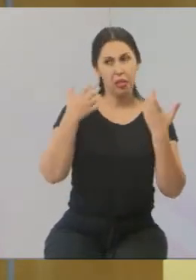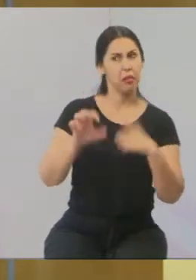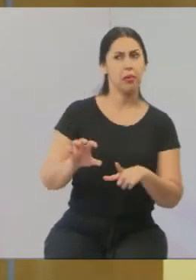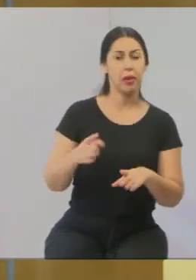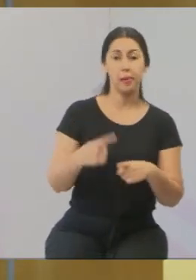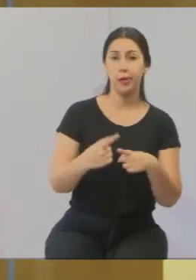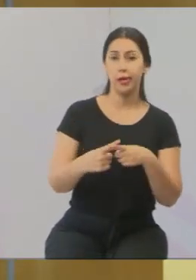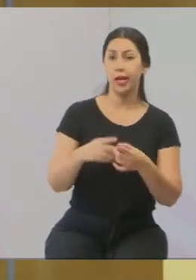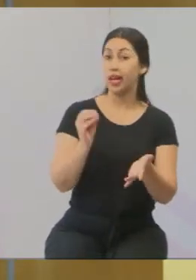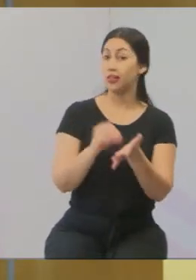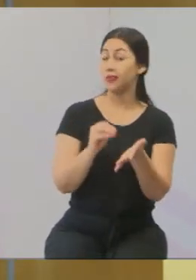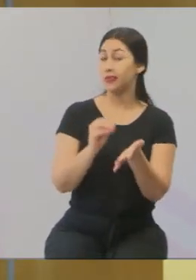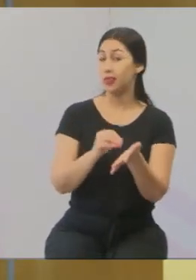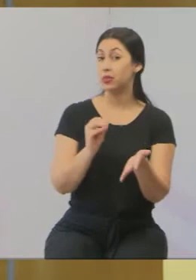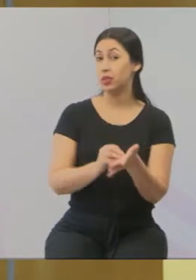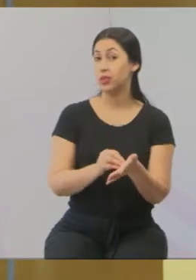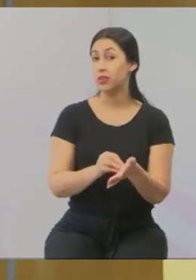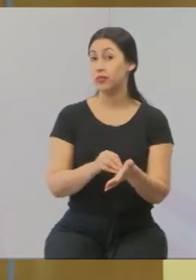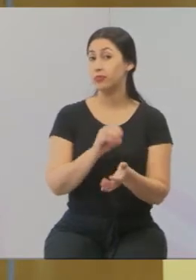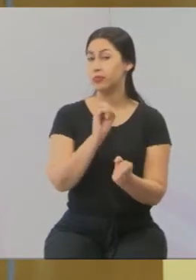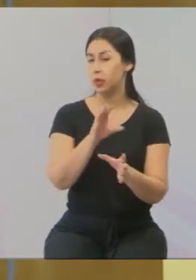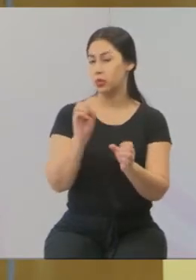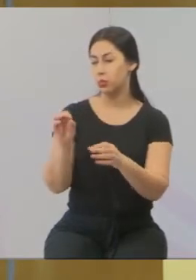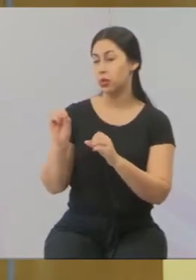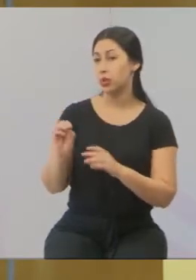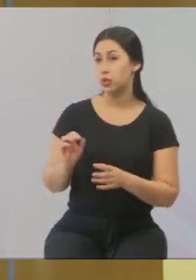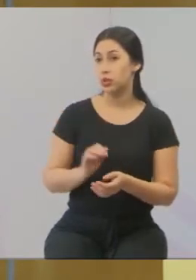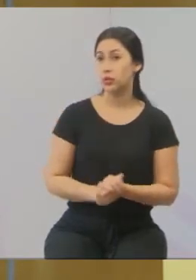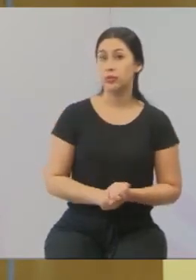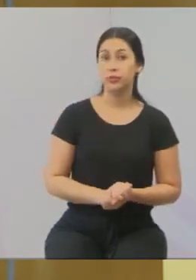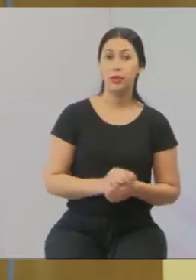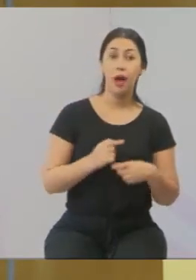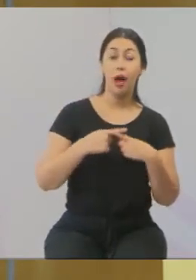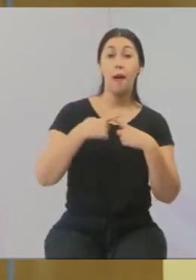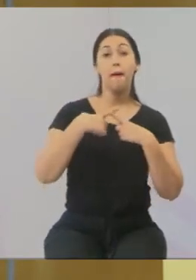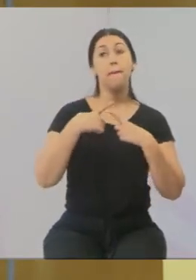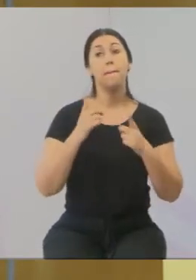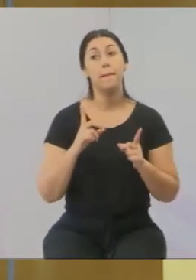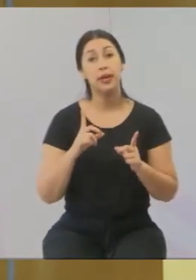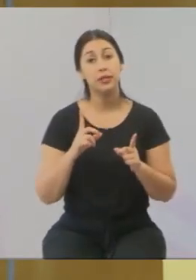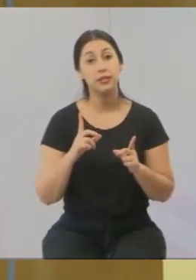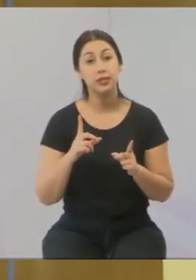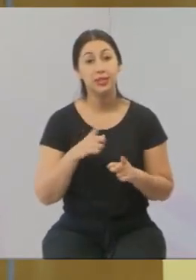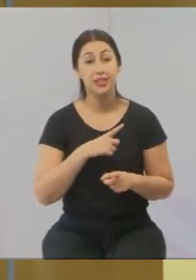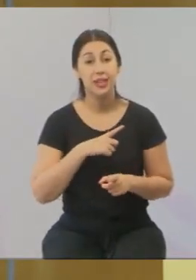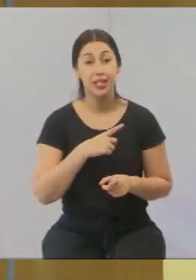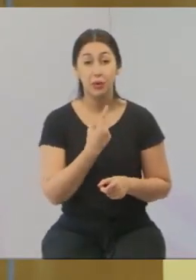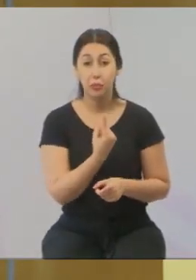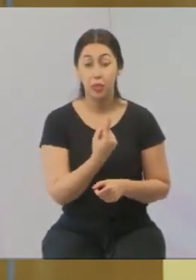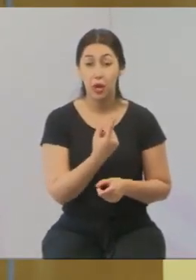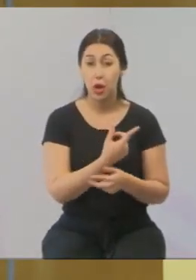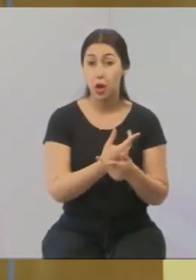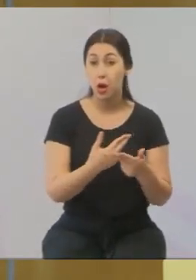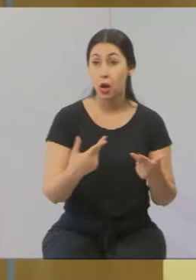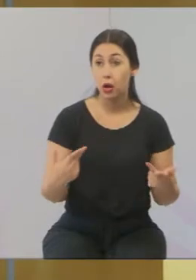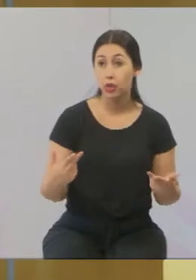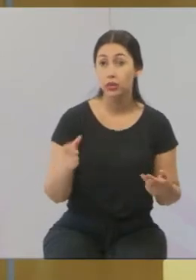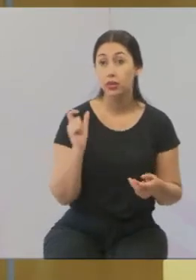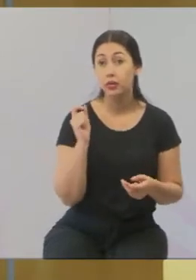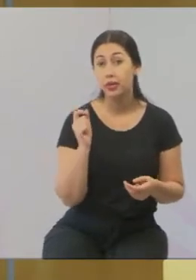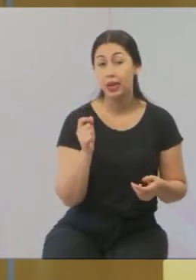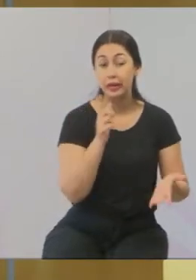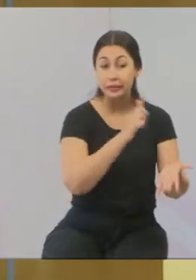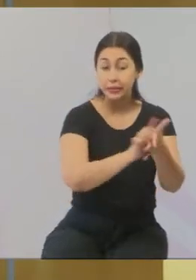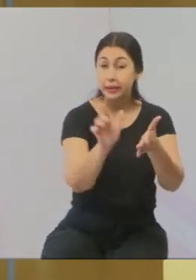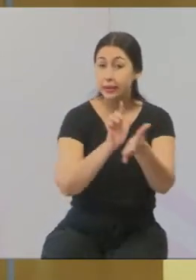dos 25% na educação, por conta justamente de um fator que sempre foi polêmico: a limpeza das